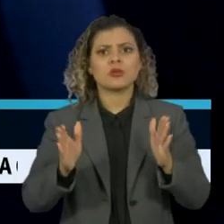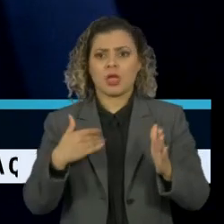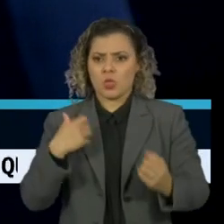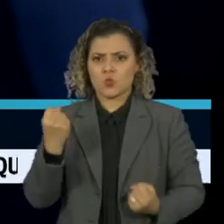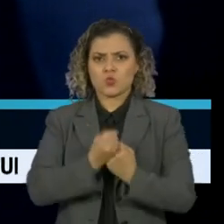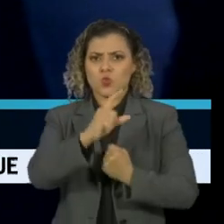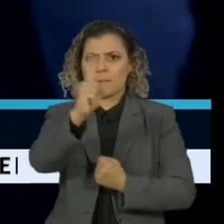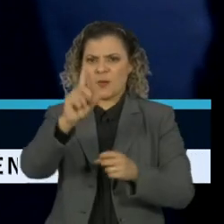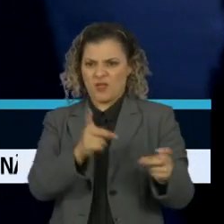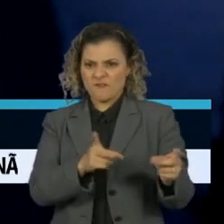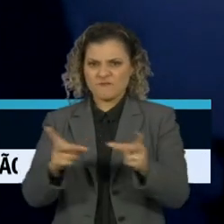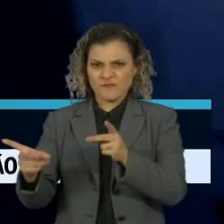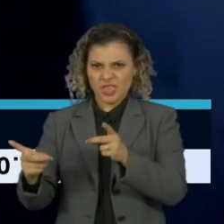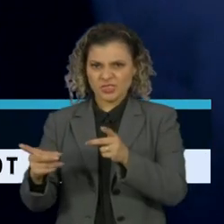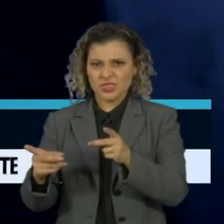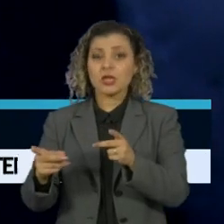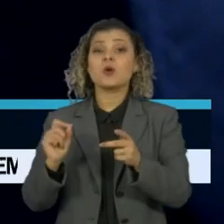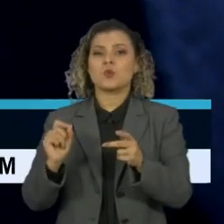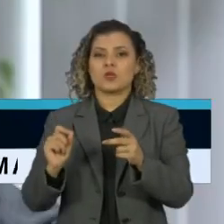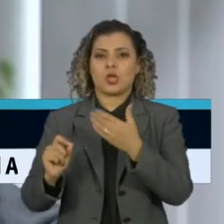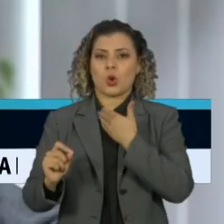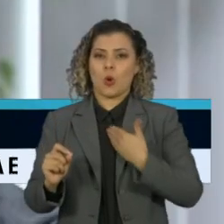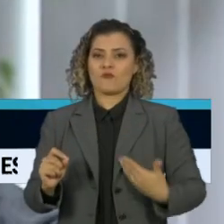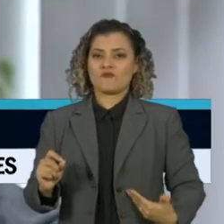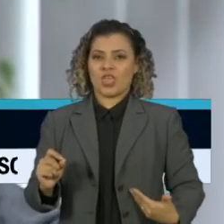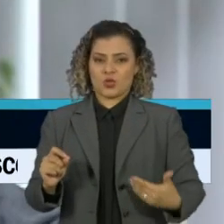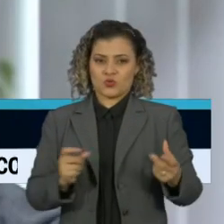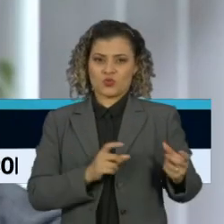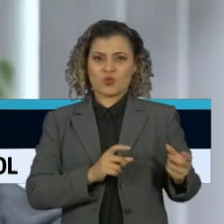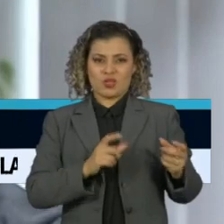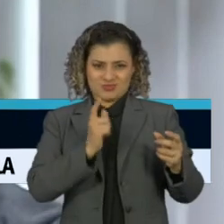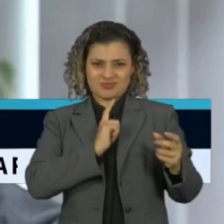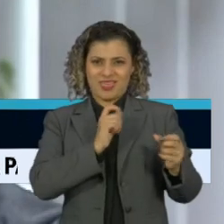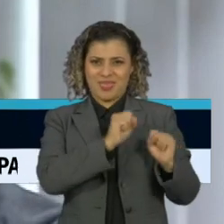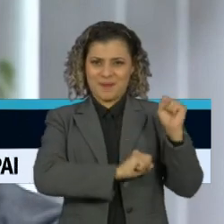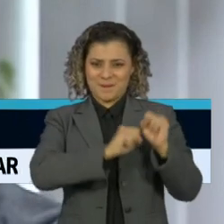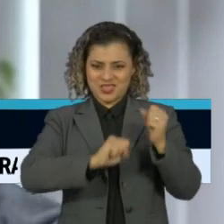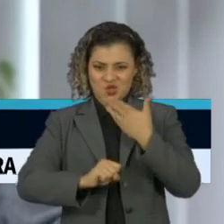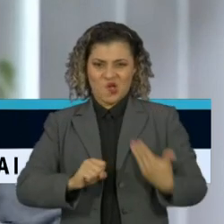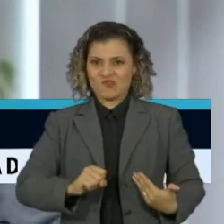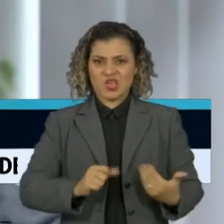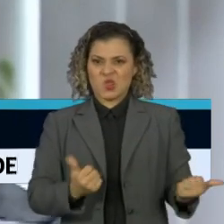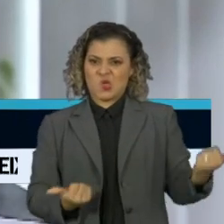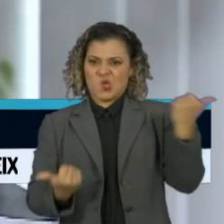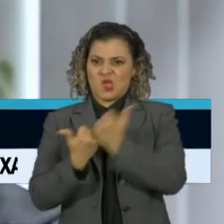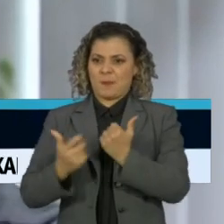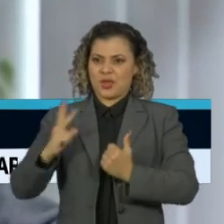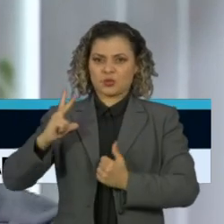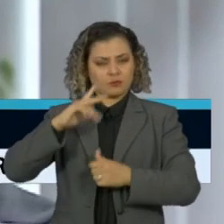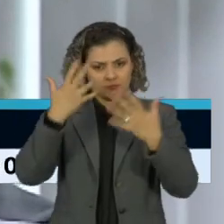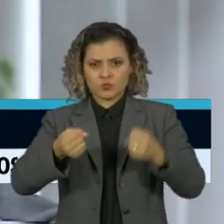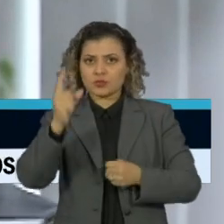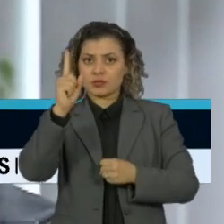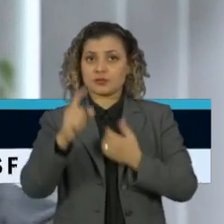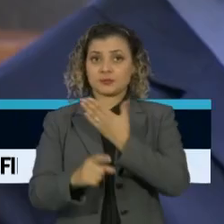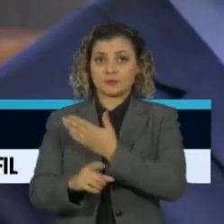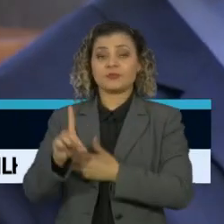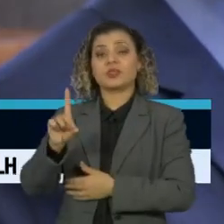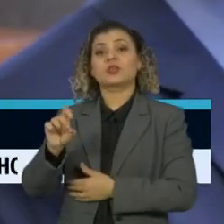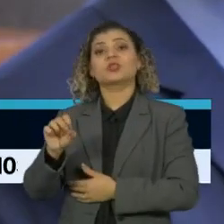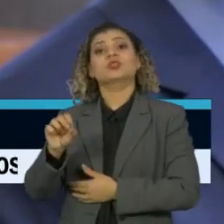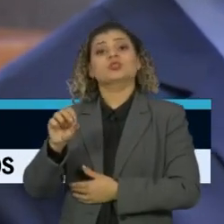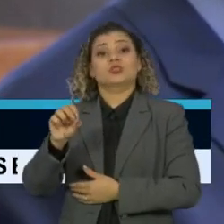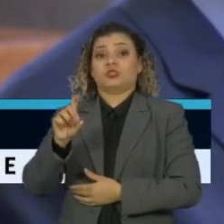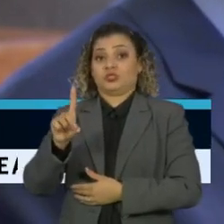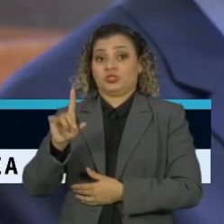apoia a venda das chamadas joias da coroa. O novo secretário especial de desestatização, Diogo Macordi, indicado pelo